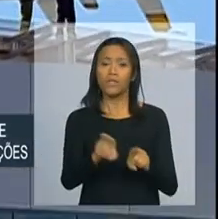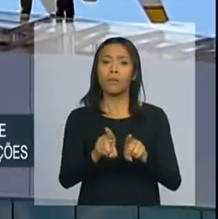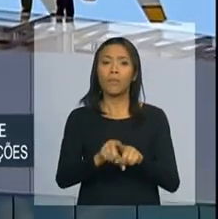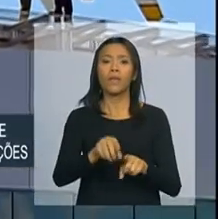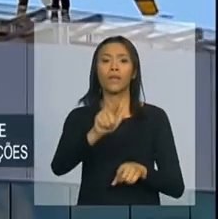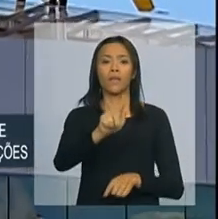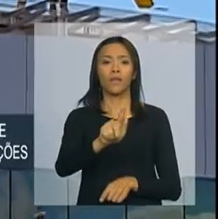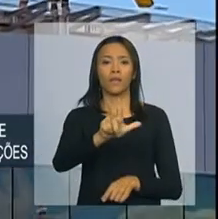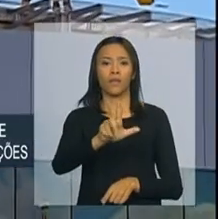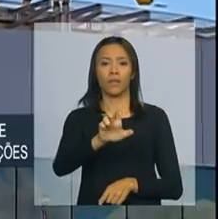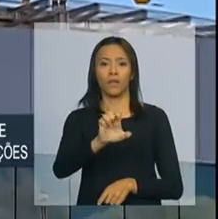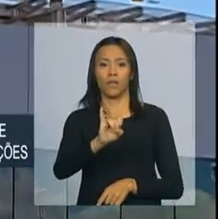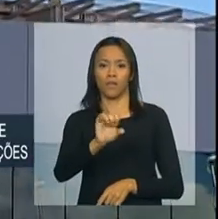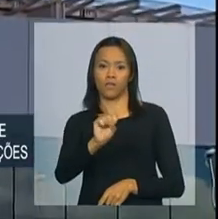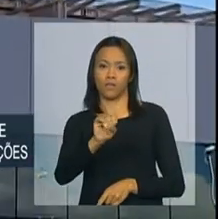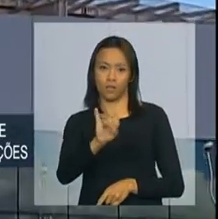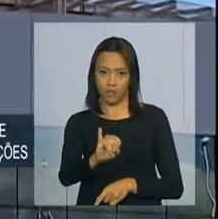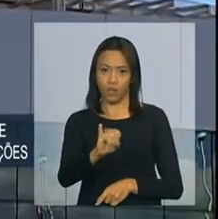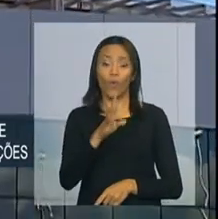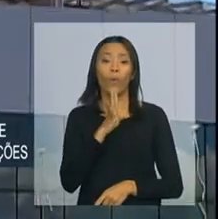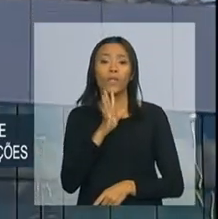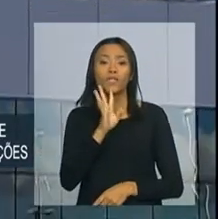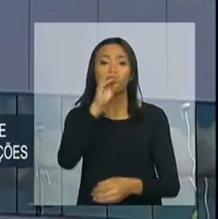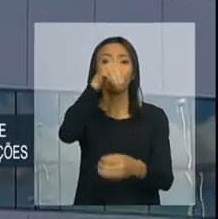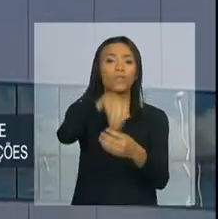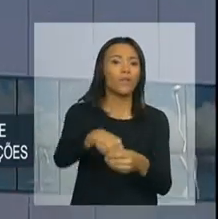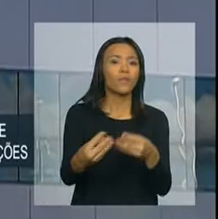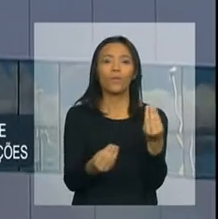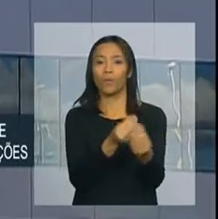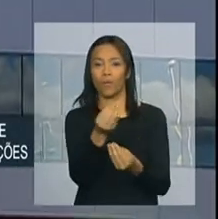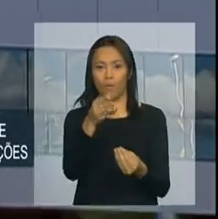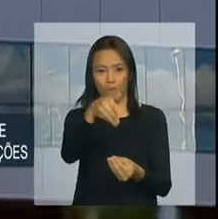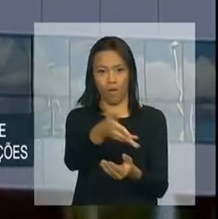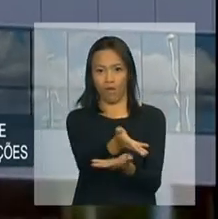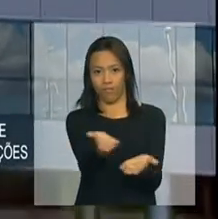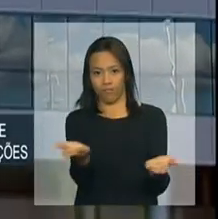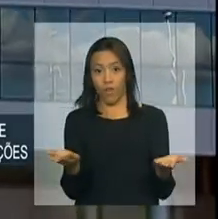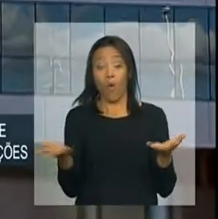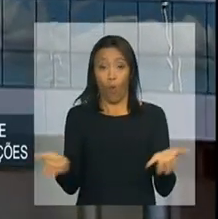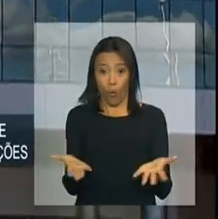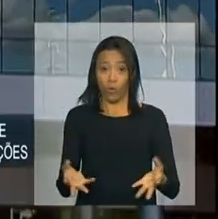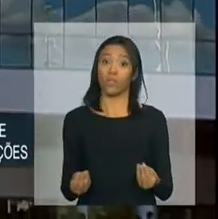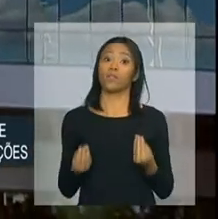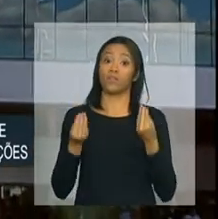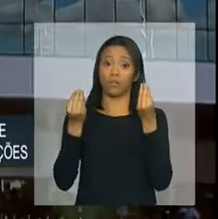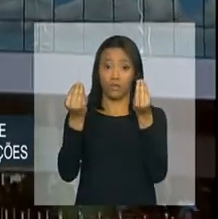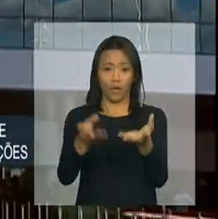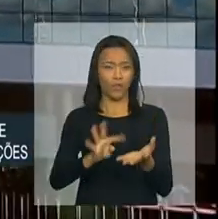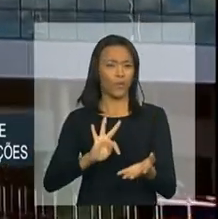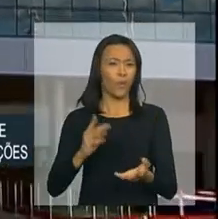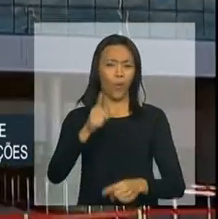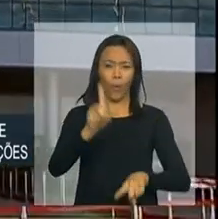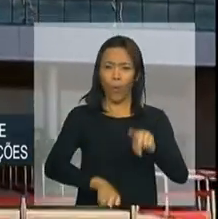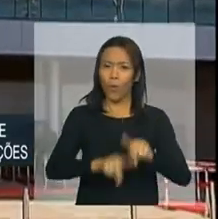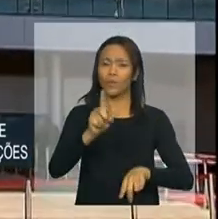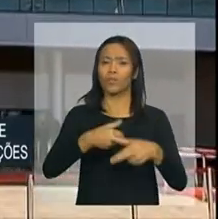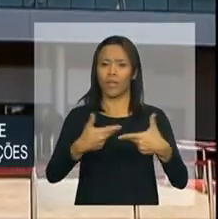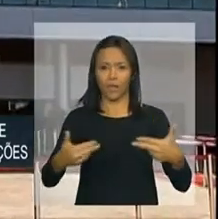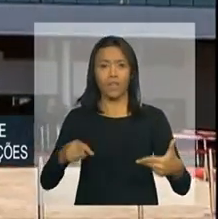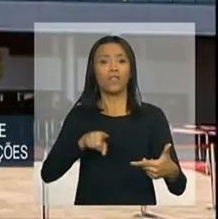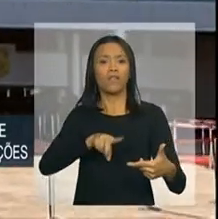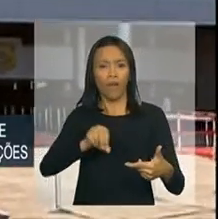unidade móvel hoje estão sendo entregues aqui no distrito federal todos os equipamentos que vão ser